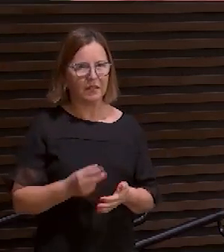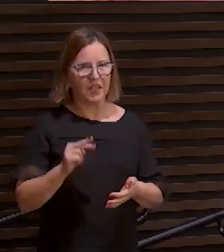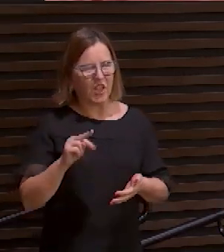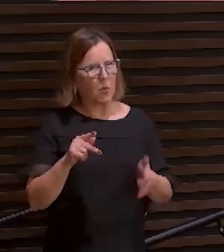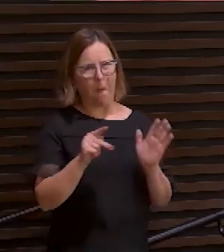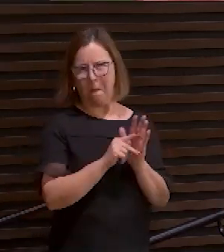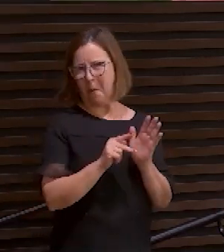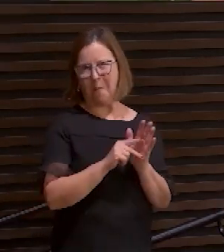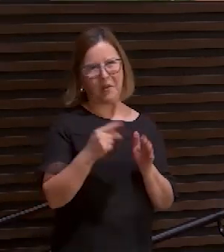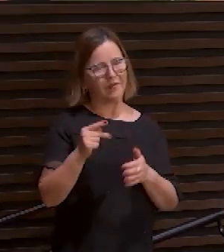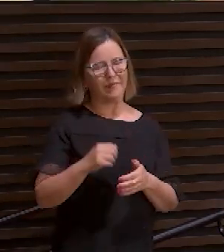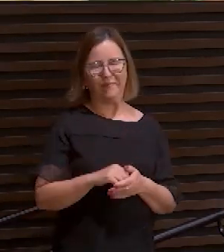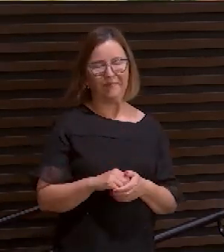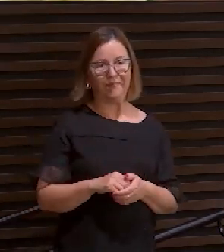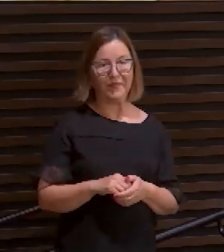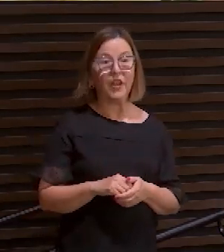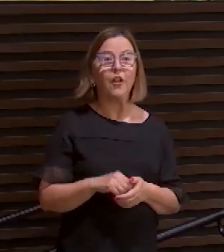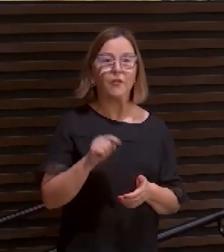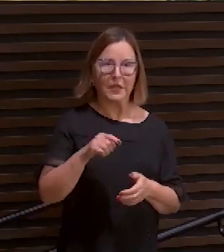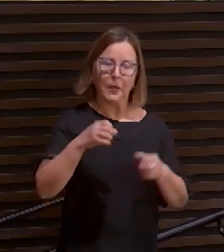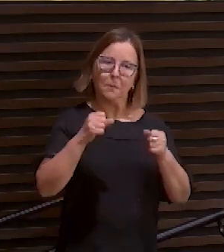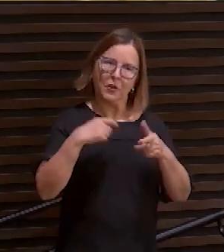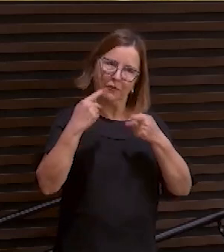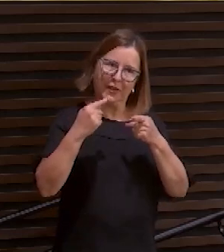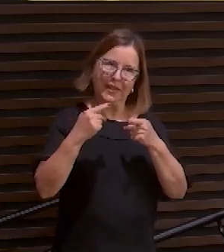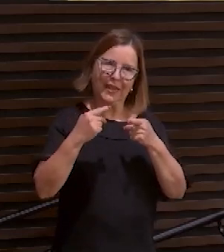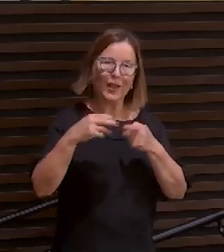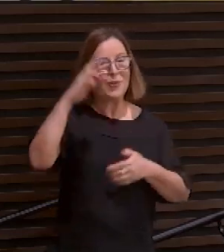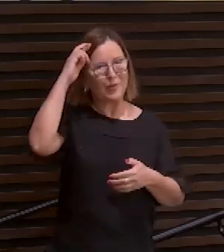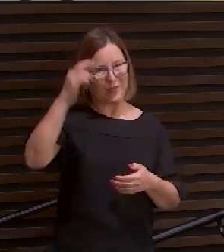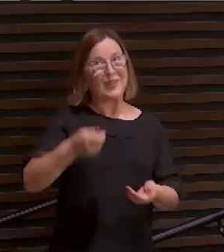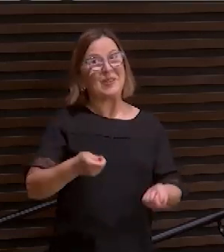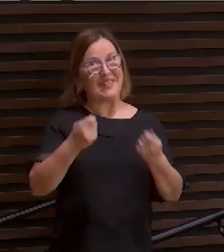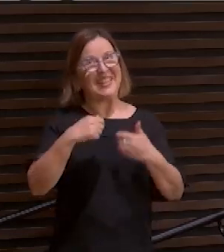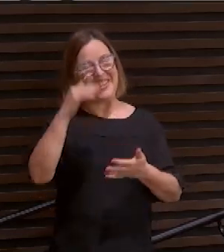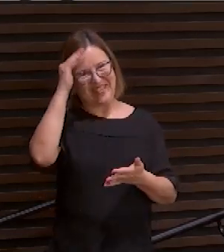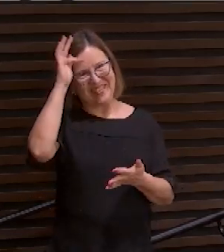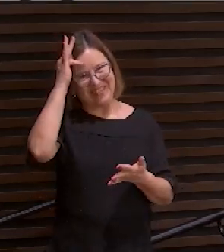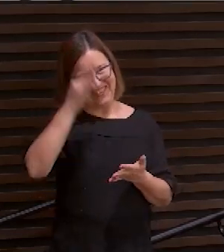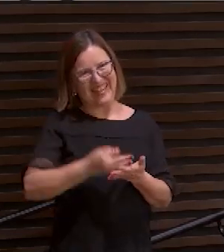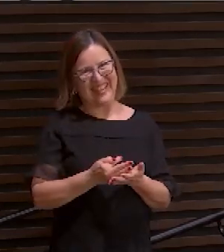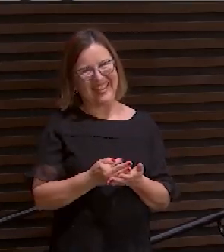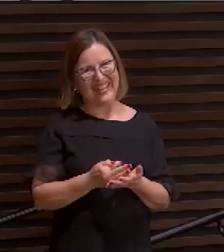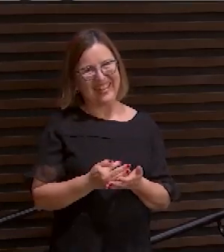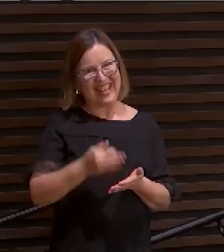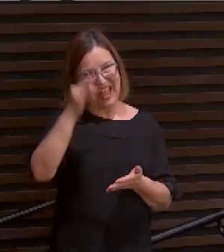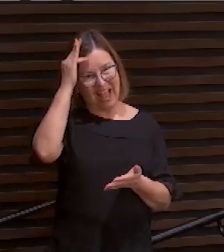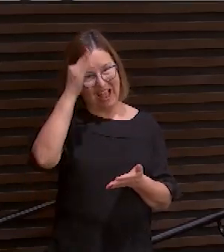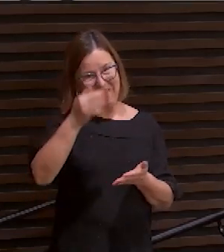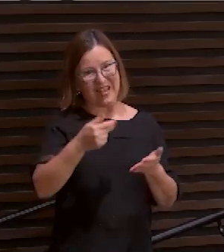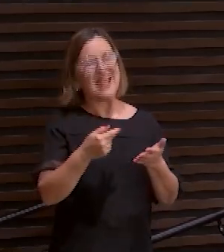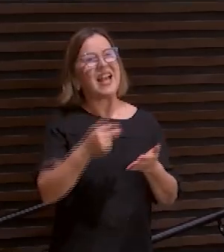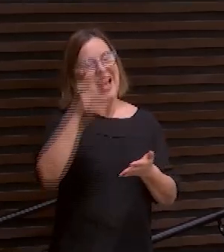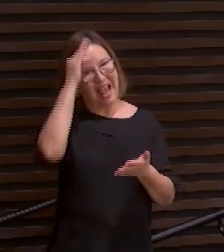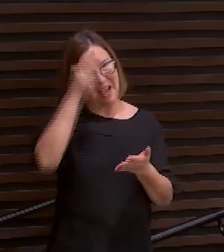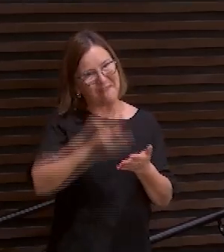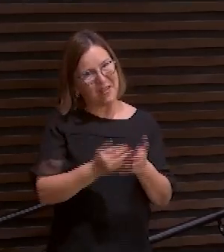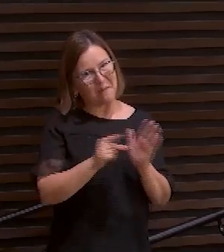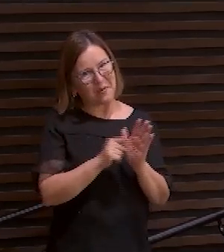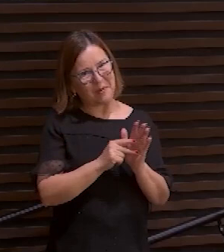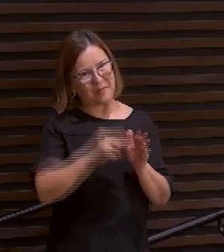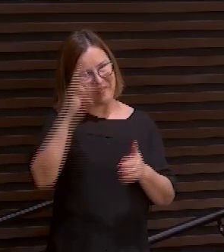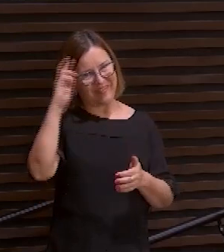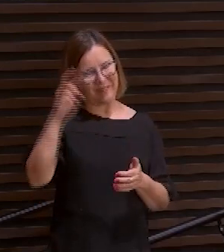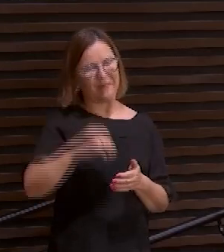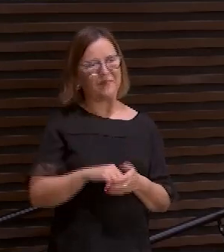você disser, diga assim, ele me deu fé. A fé é dele. E você vai